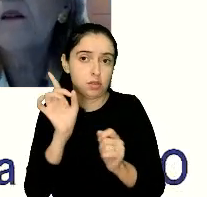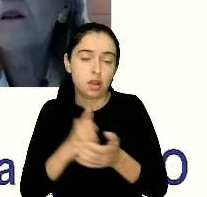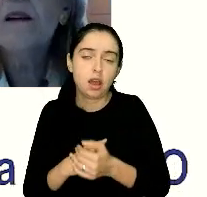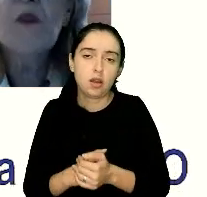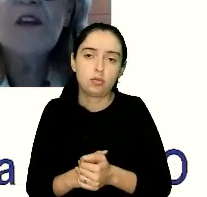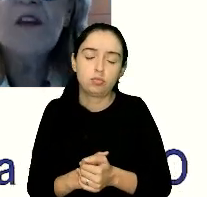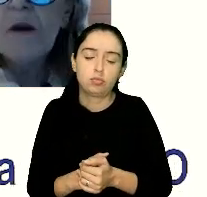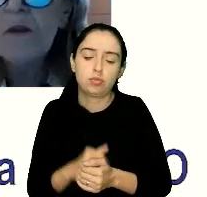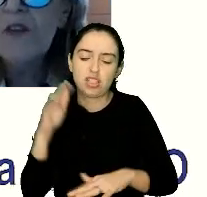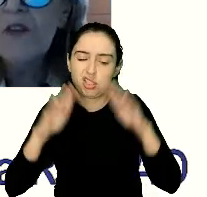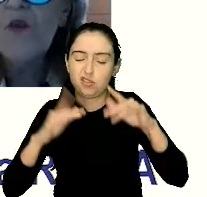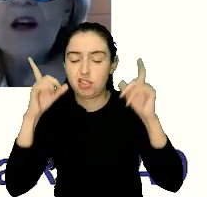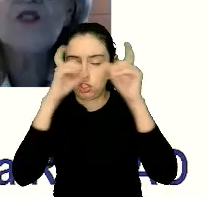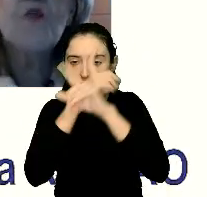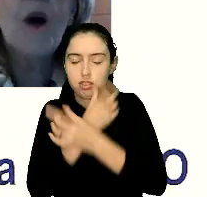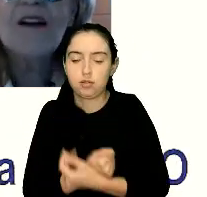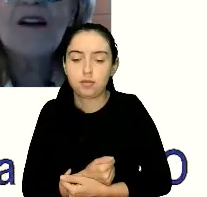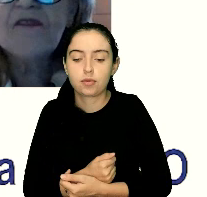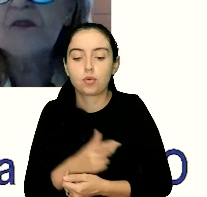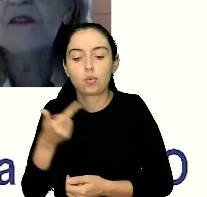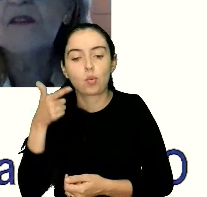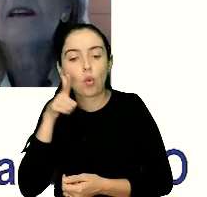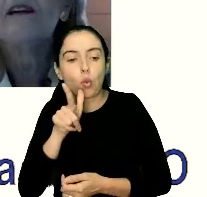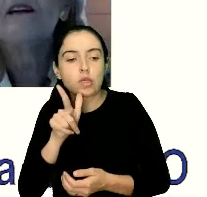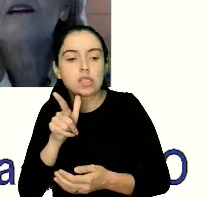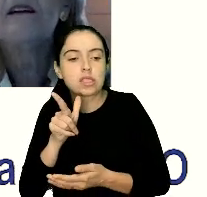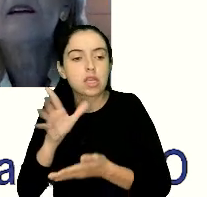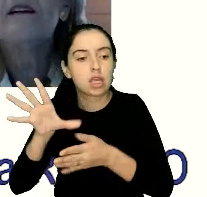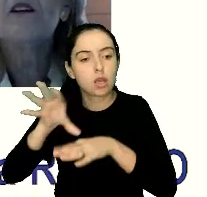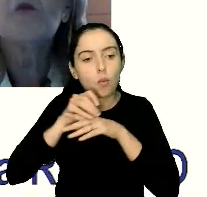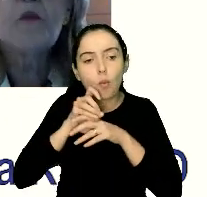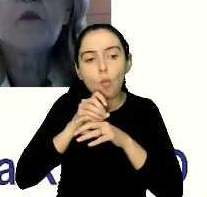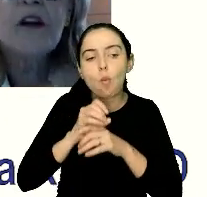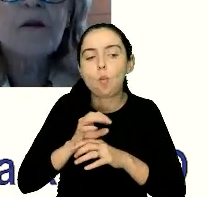ter um equipamento razoável, né,